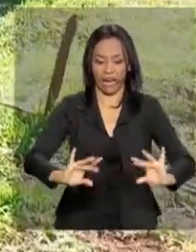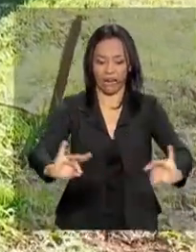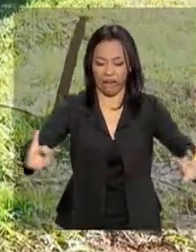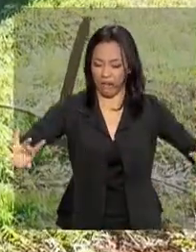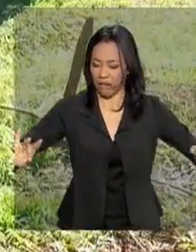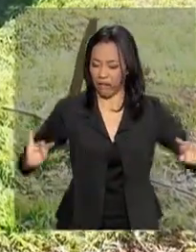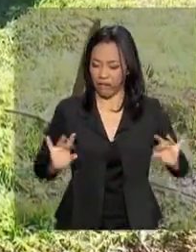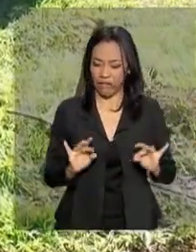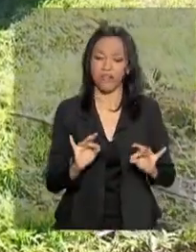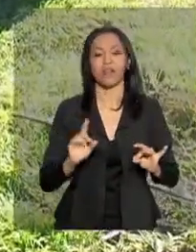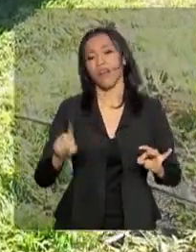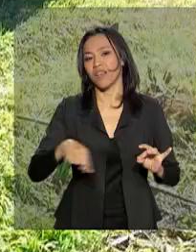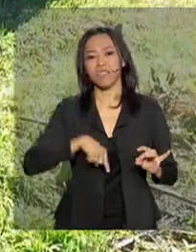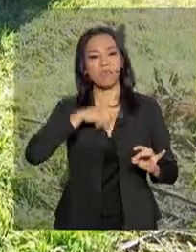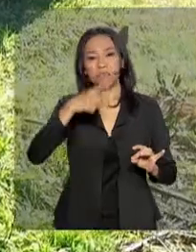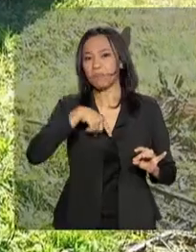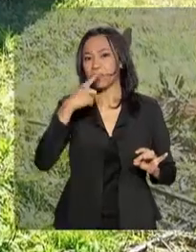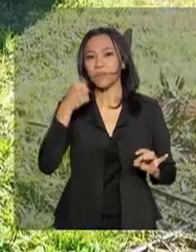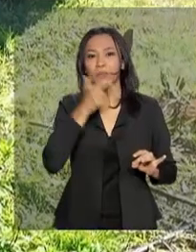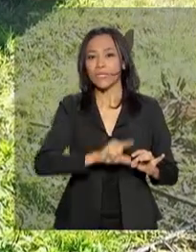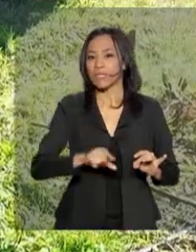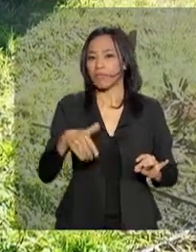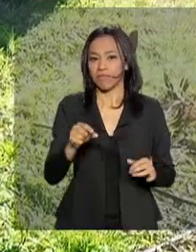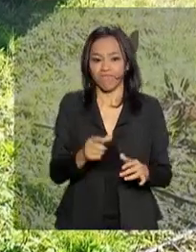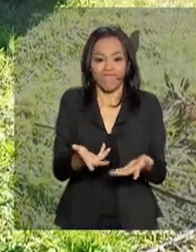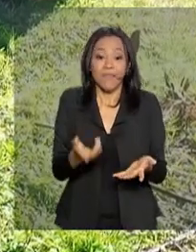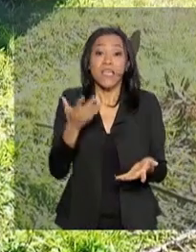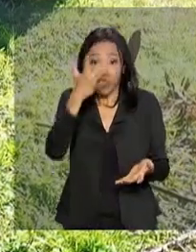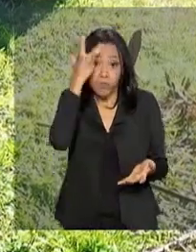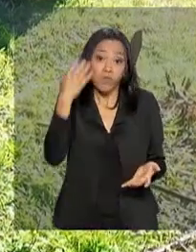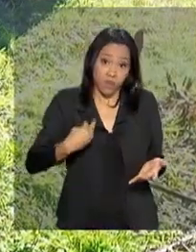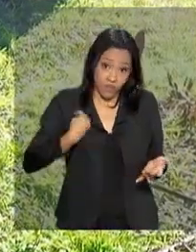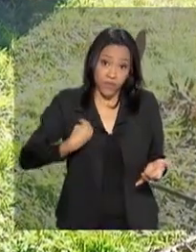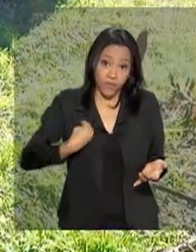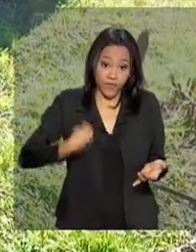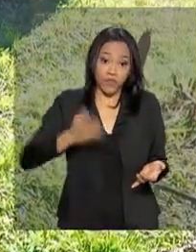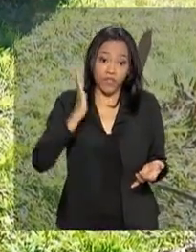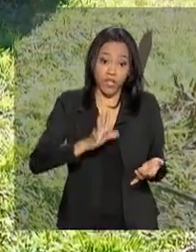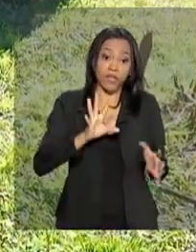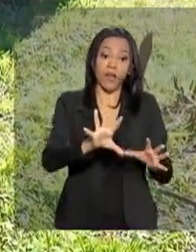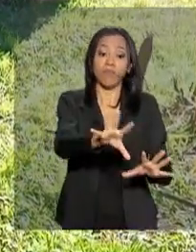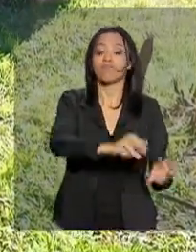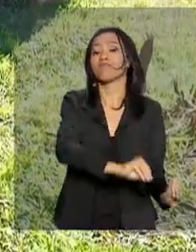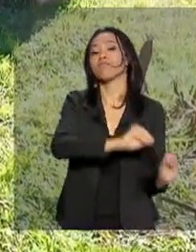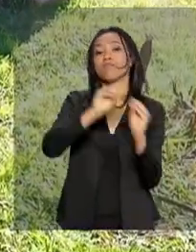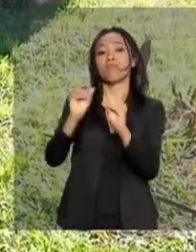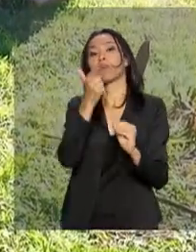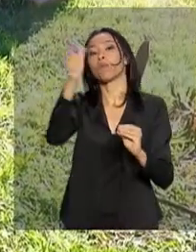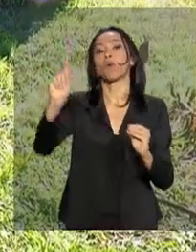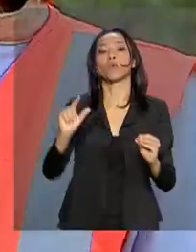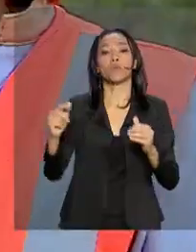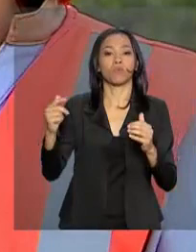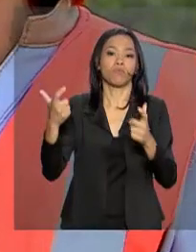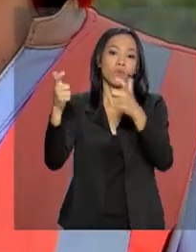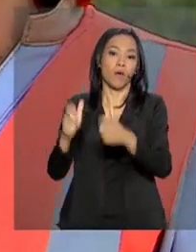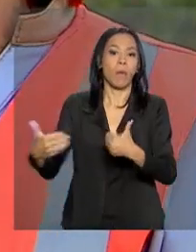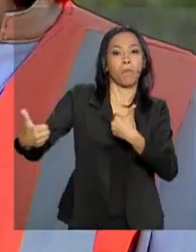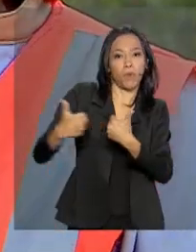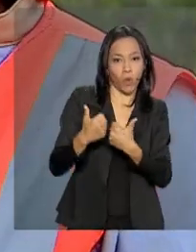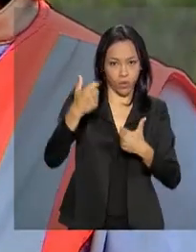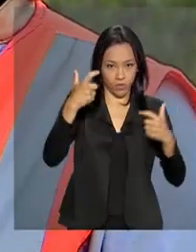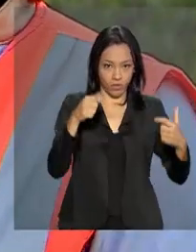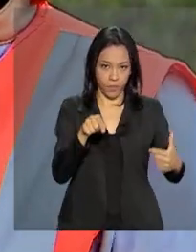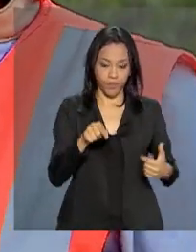essa área está condenada. E os moradores que aqui viviam estão sendo reassentados numa área próxima. Nós estamos